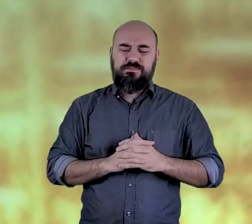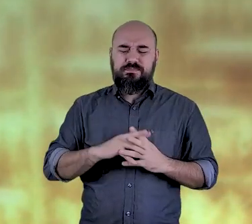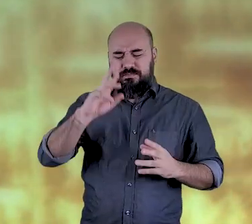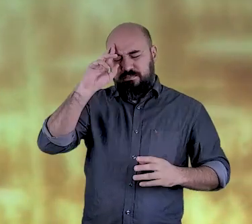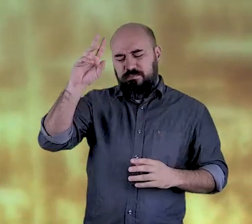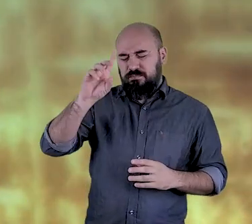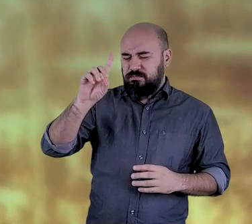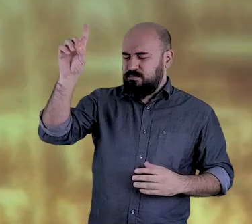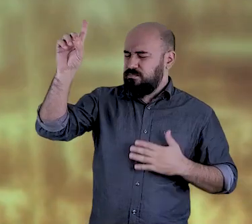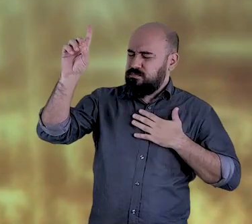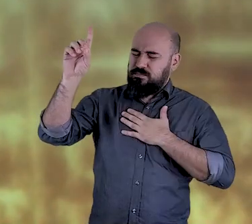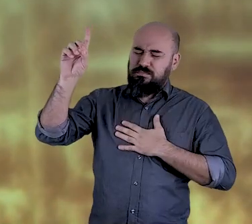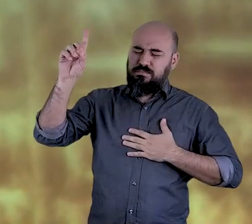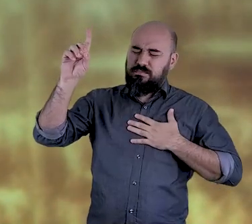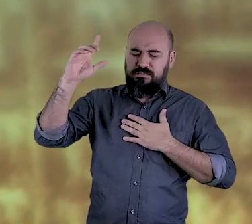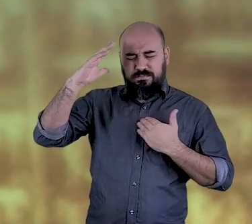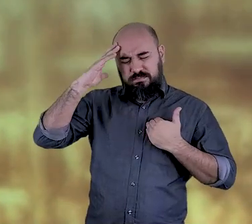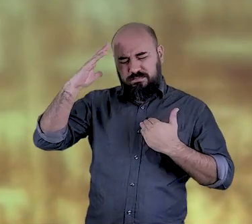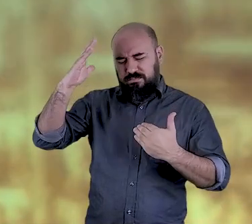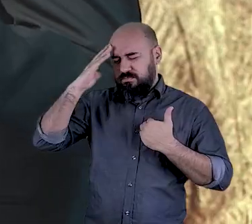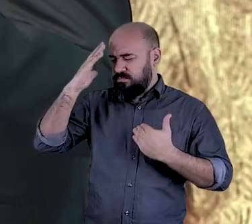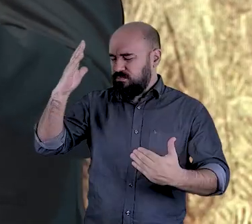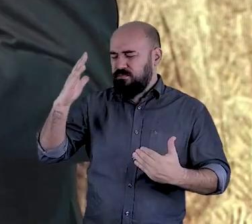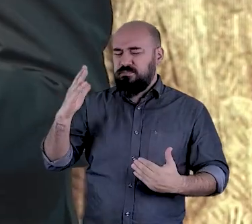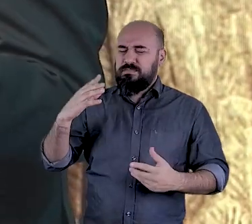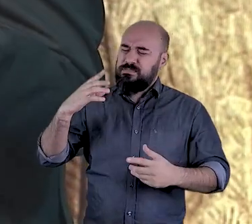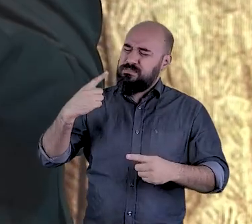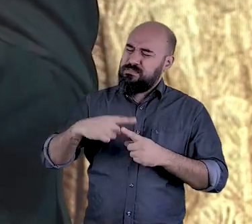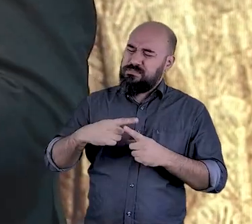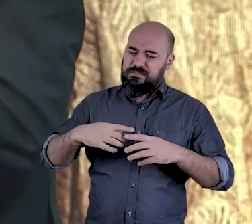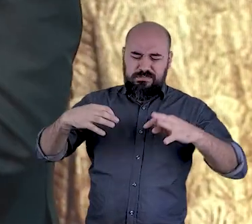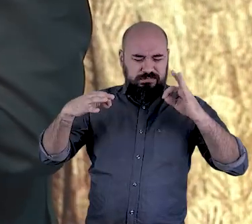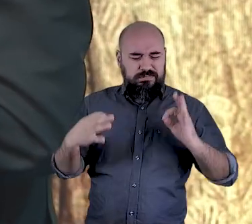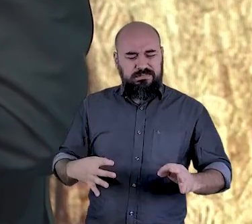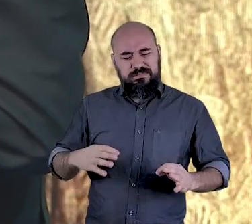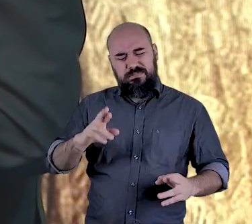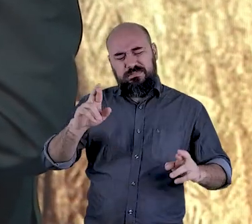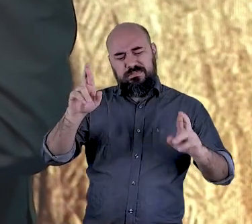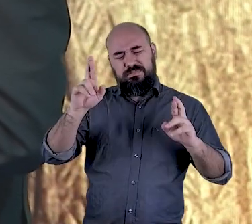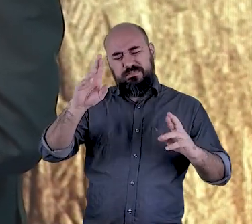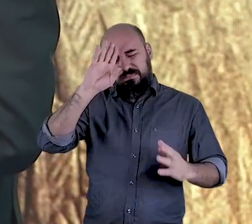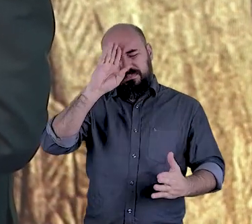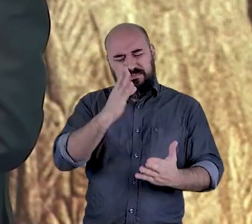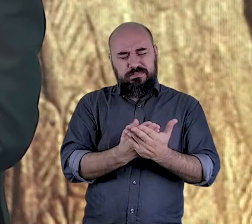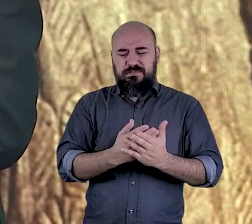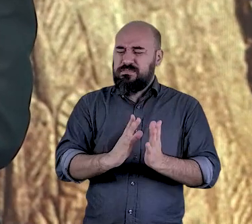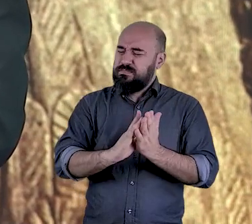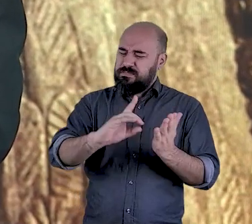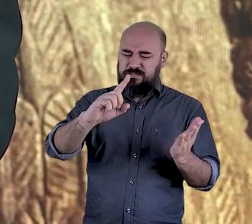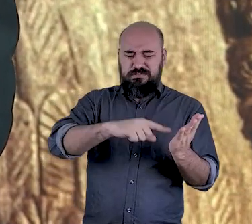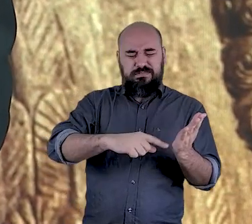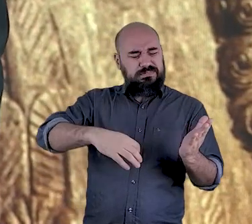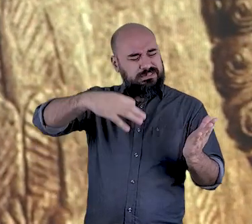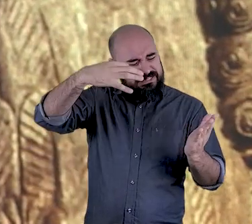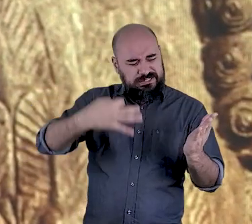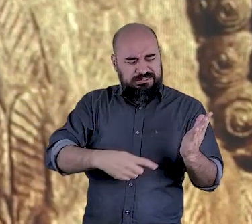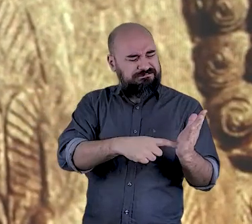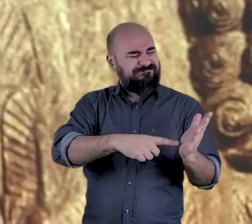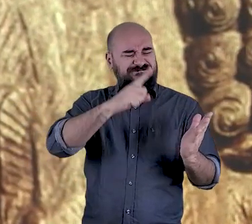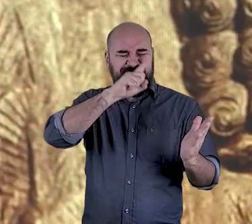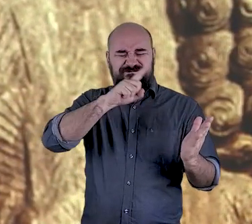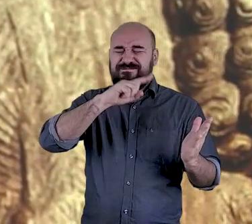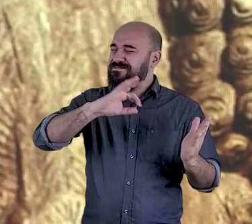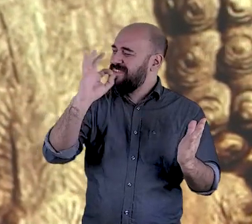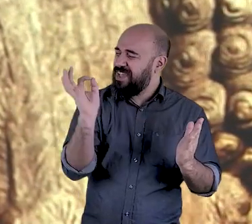querido eu te agradeço muito porque o Senhor nos dá certeza esperança e confiança de que a tua palavra não falha de